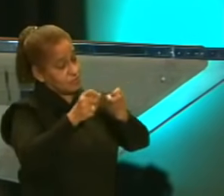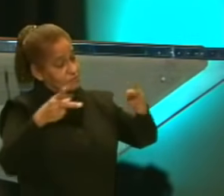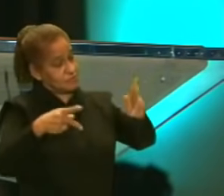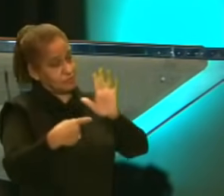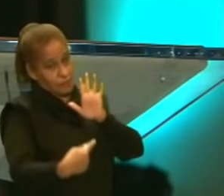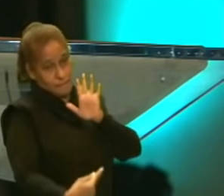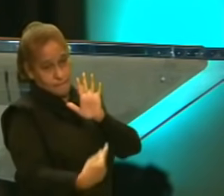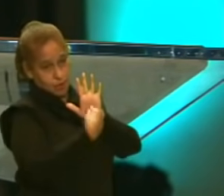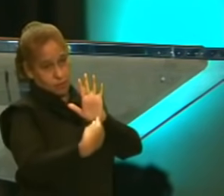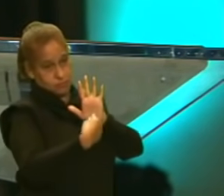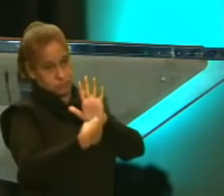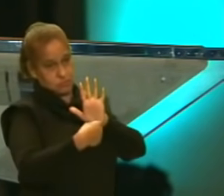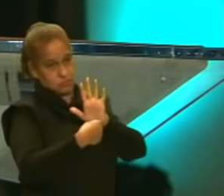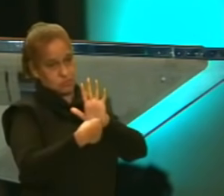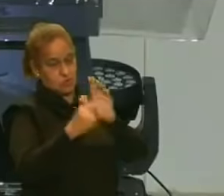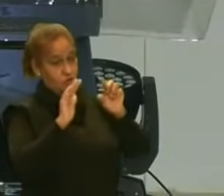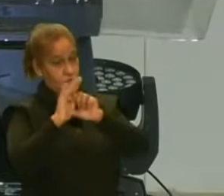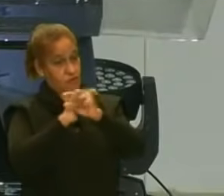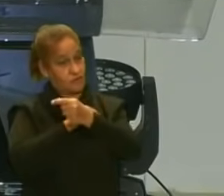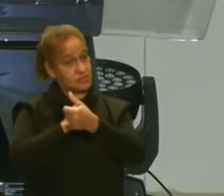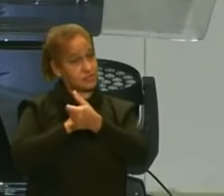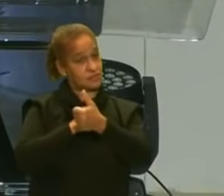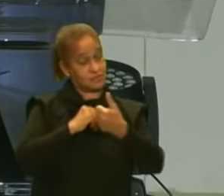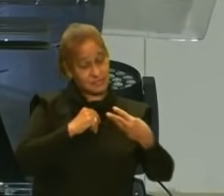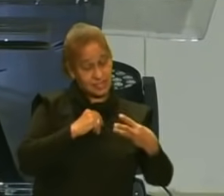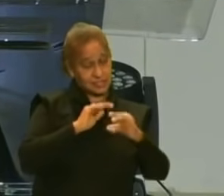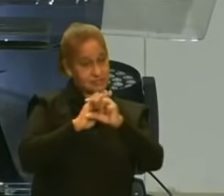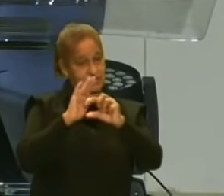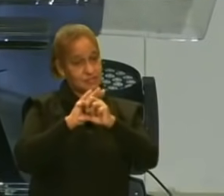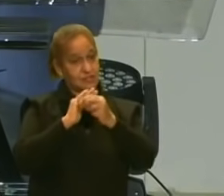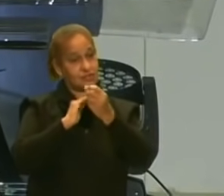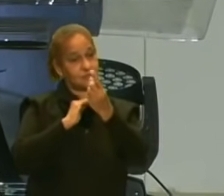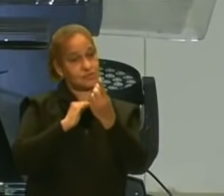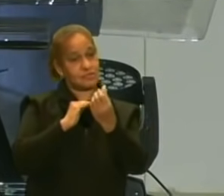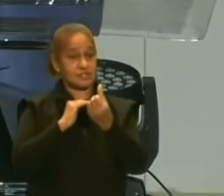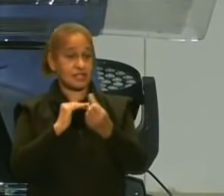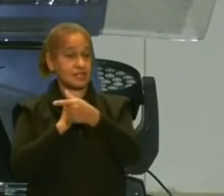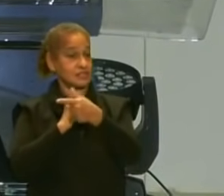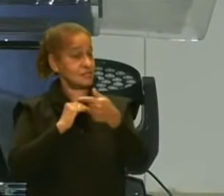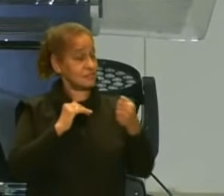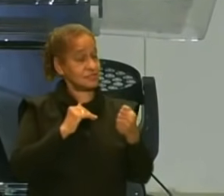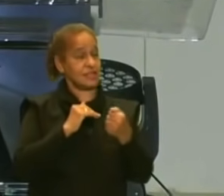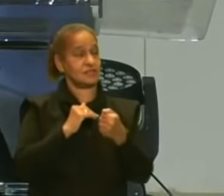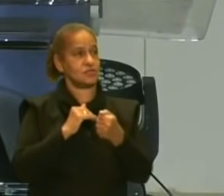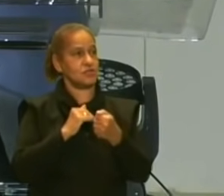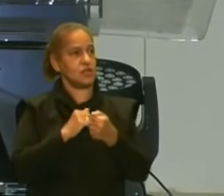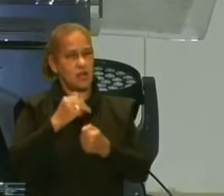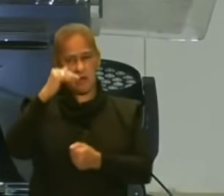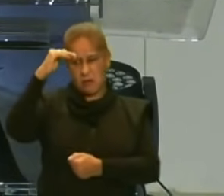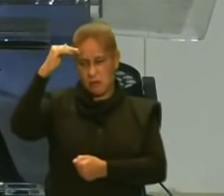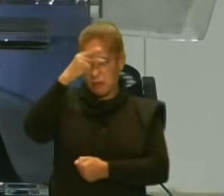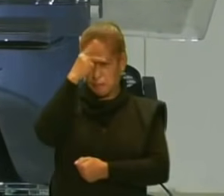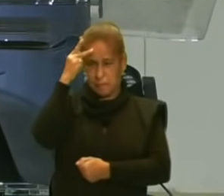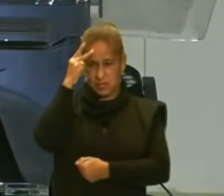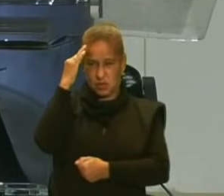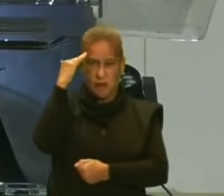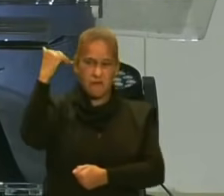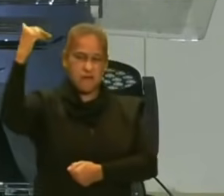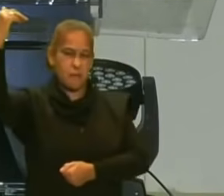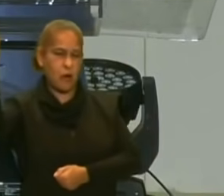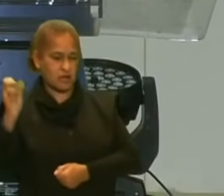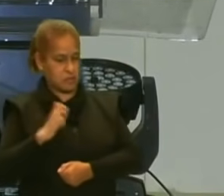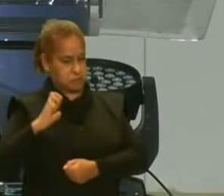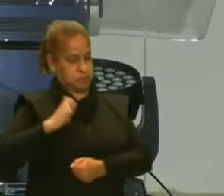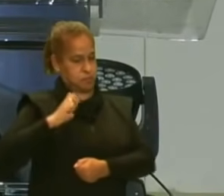Apocalipse 13, versículos 16 e 17. E também obrigou todos, pequenos e grandes, ricos e pobres, livres e